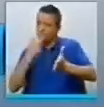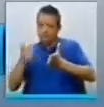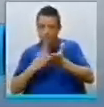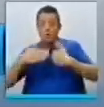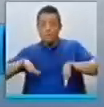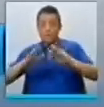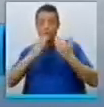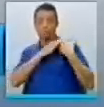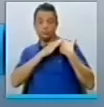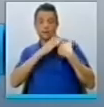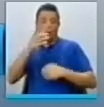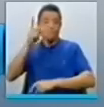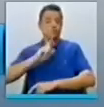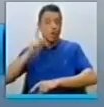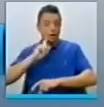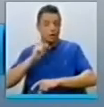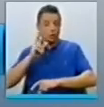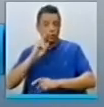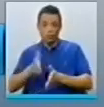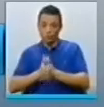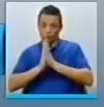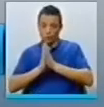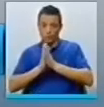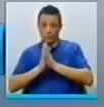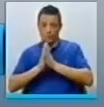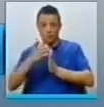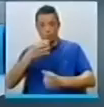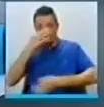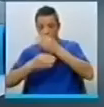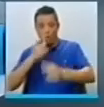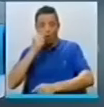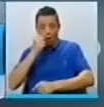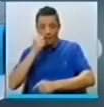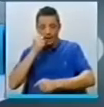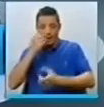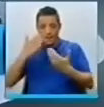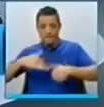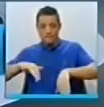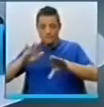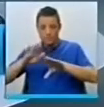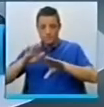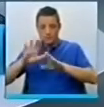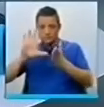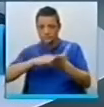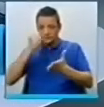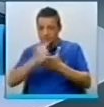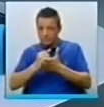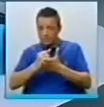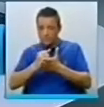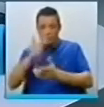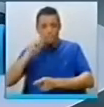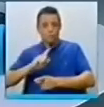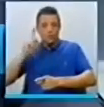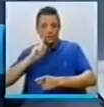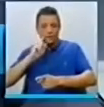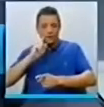tarefas atribuídas a uma mulher e desculpe lá porque estou a falar com com um homem as tarefas atribuídas a uma mulher são sempre muito mais uma mulher é muito mais